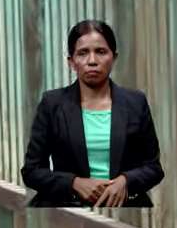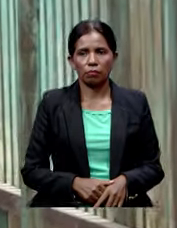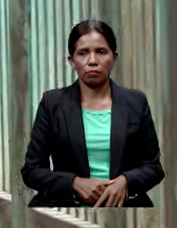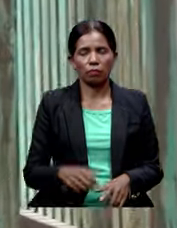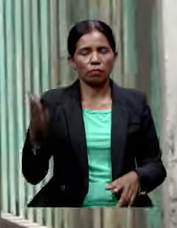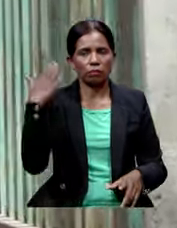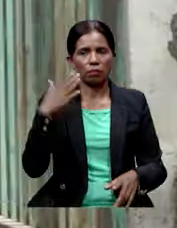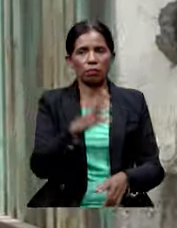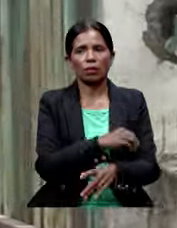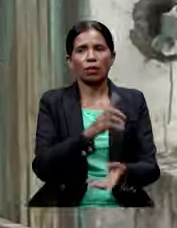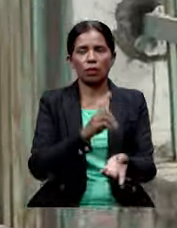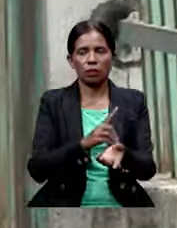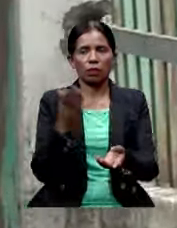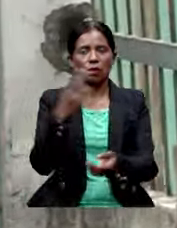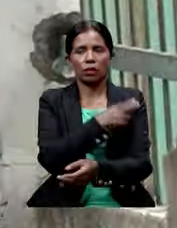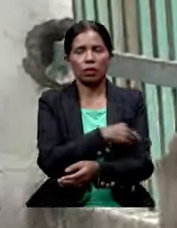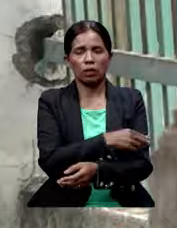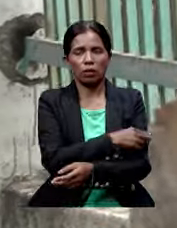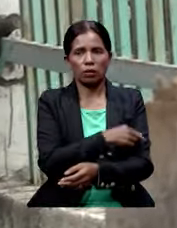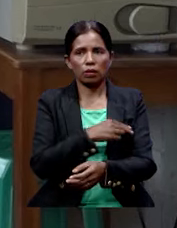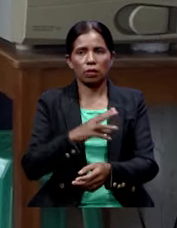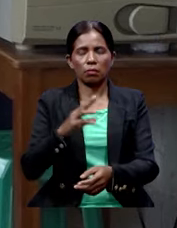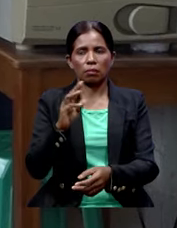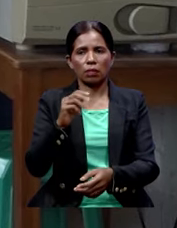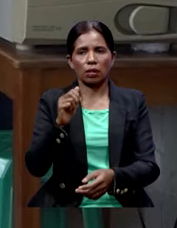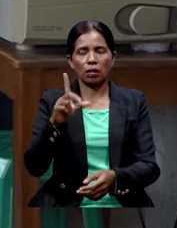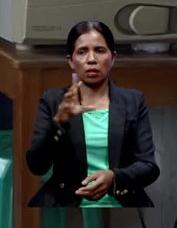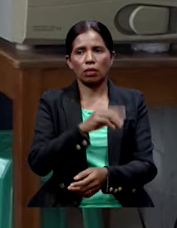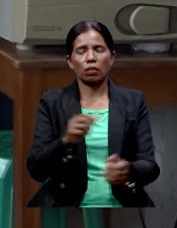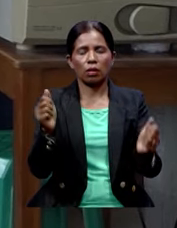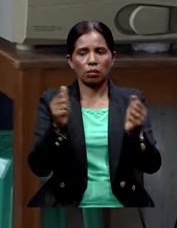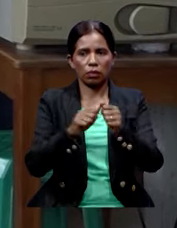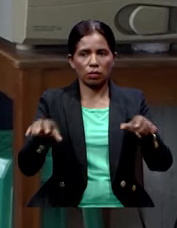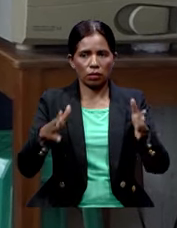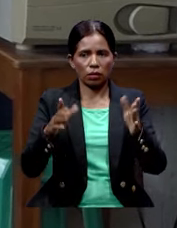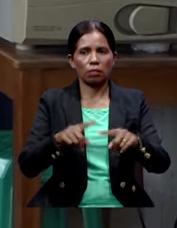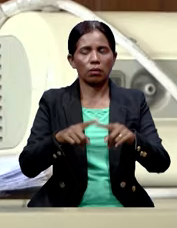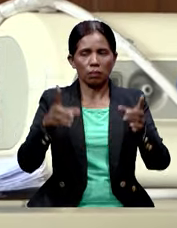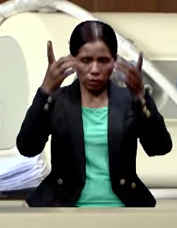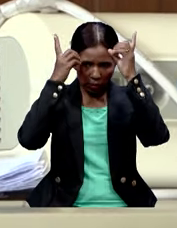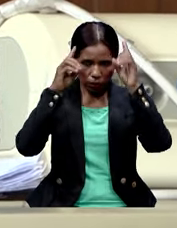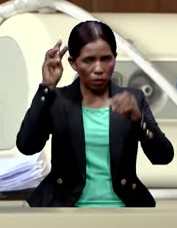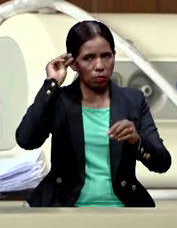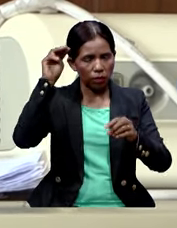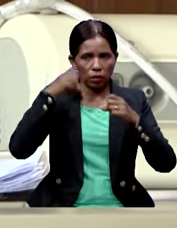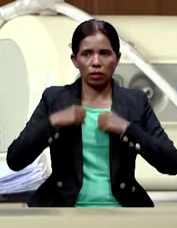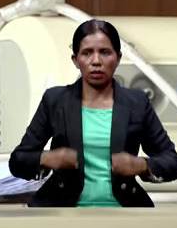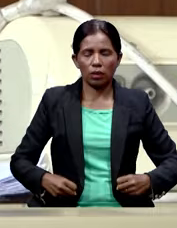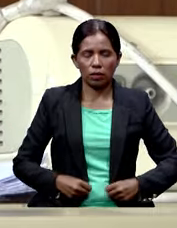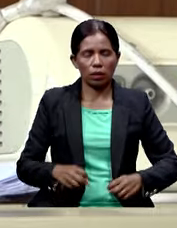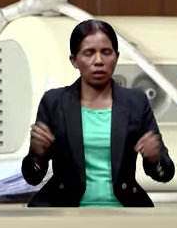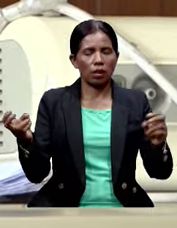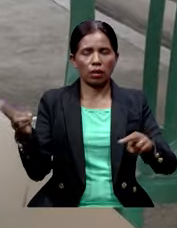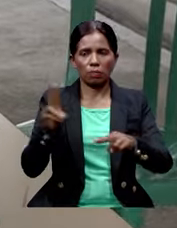Antes ne pessoal saúde ia posto maloar o anulo resing hamutu co contratado, mas bi ho decisão Ministério Saúde ne bela